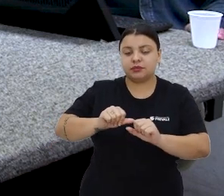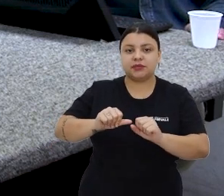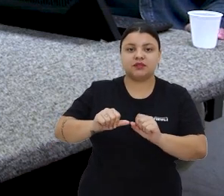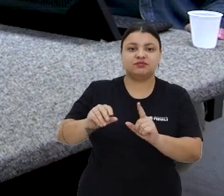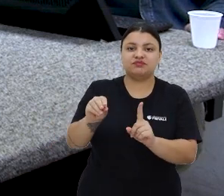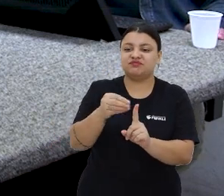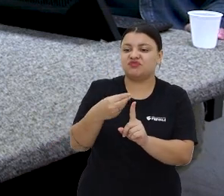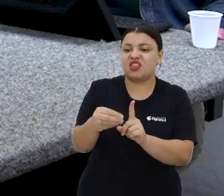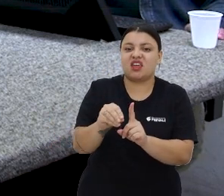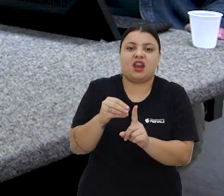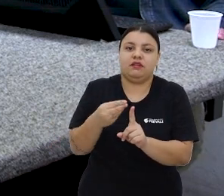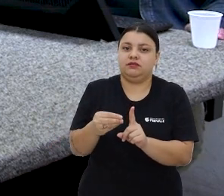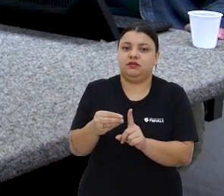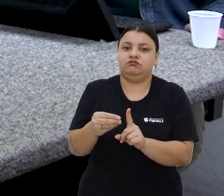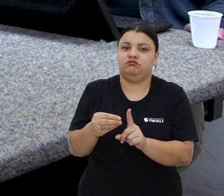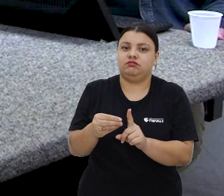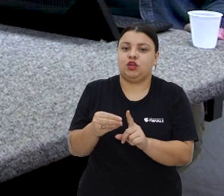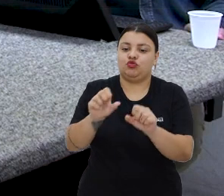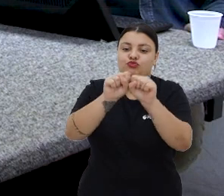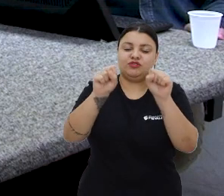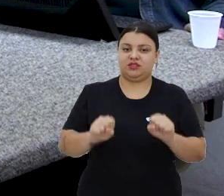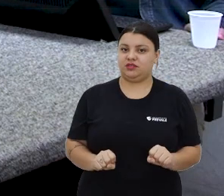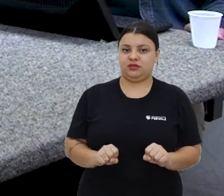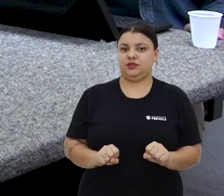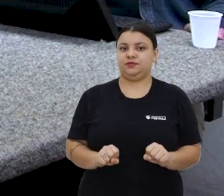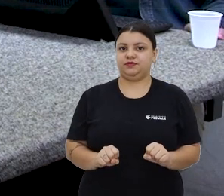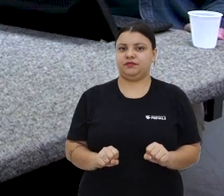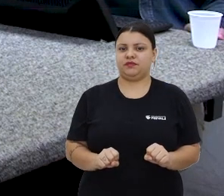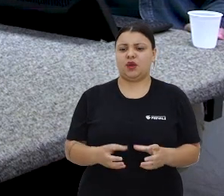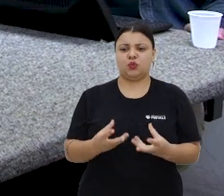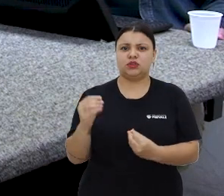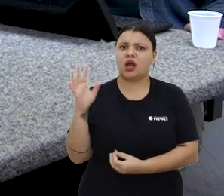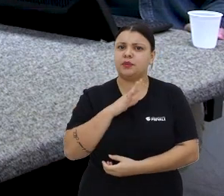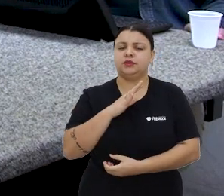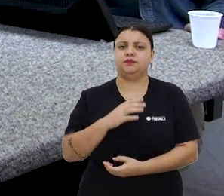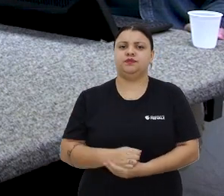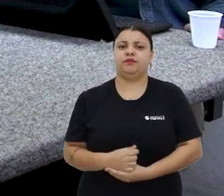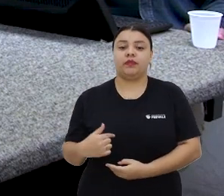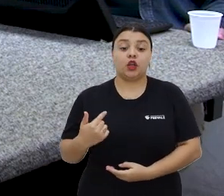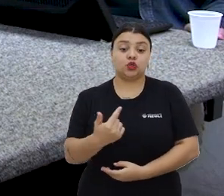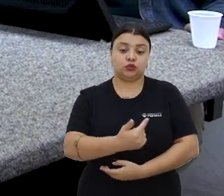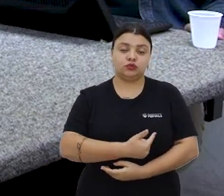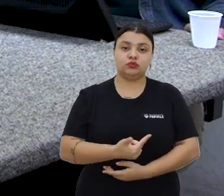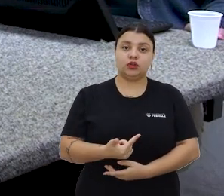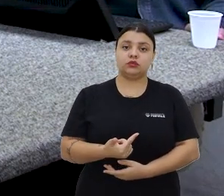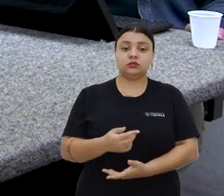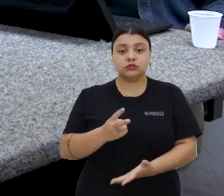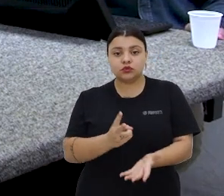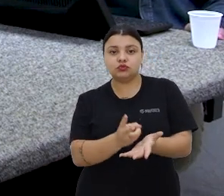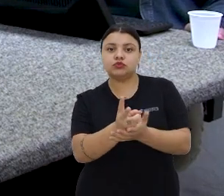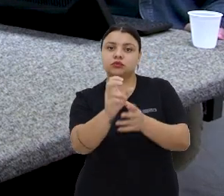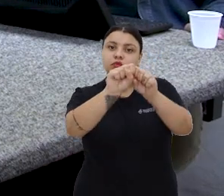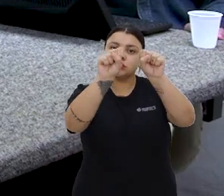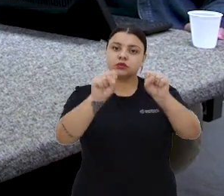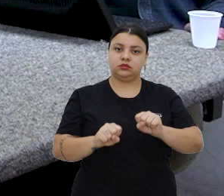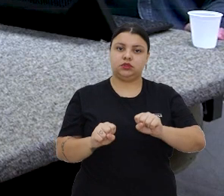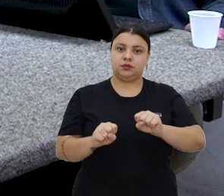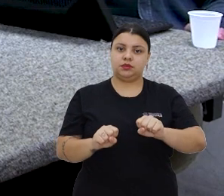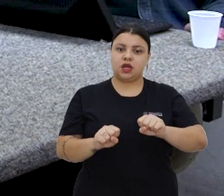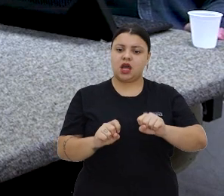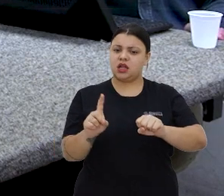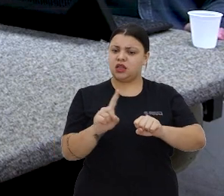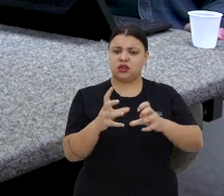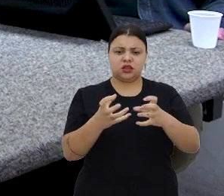do sistema muito, muito rápido. Muito rápido. Nós, nessa mesa, nós somos sobreviventes de um sistema que não nos quer